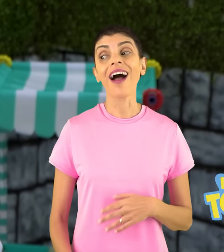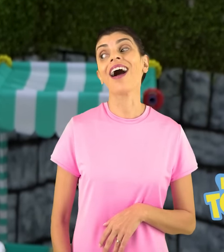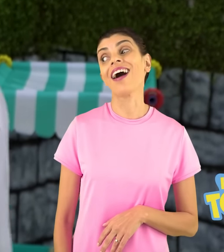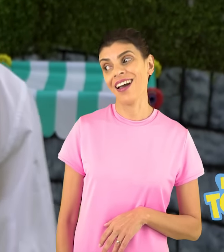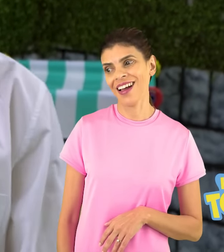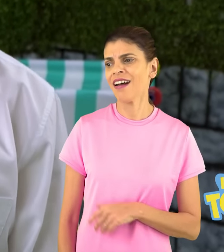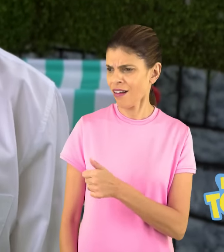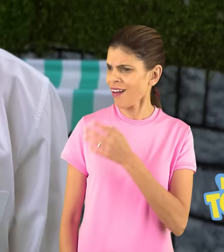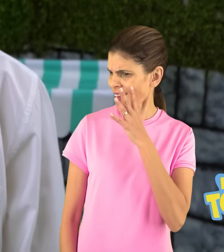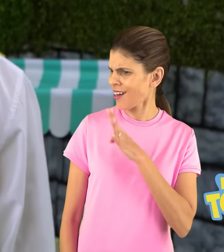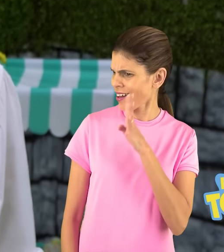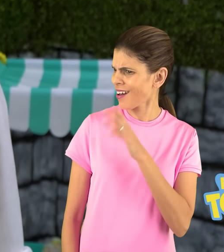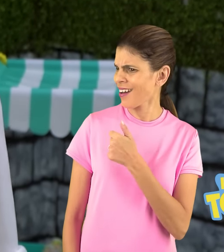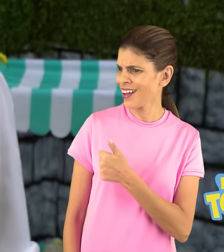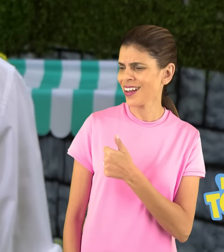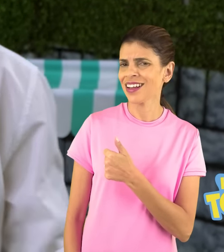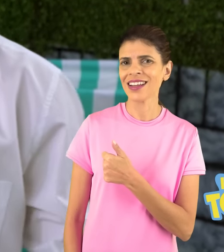Legal.